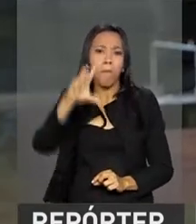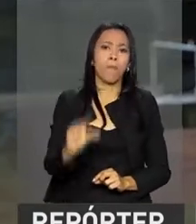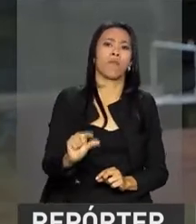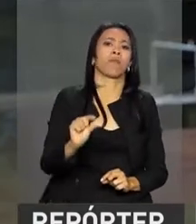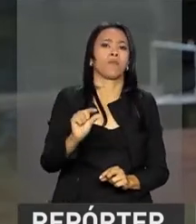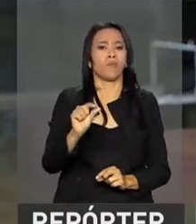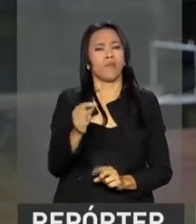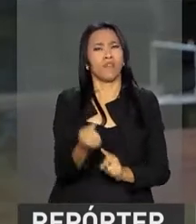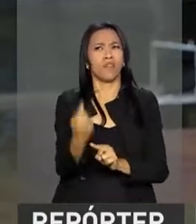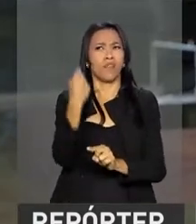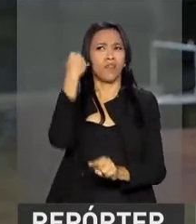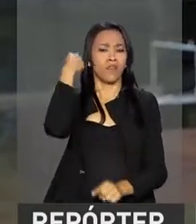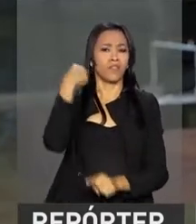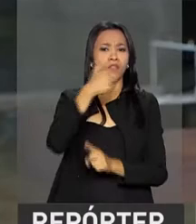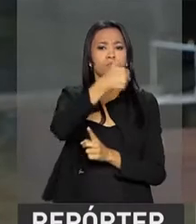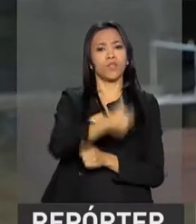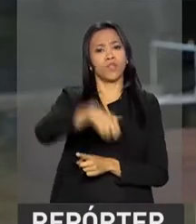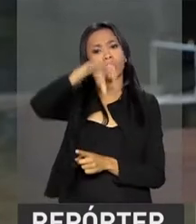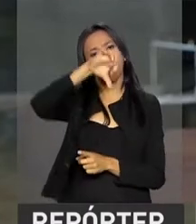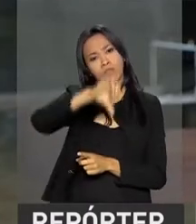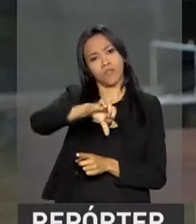patamar desde